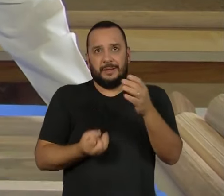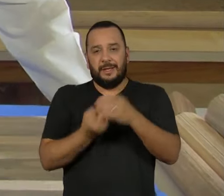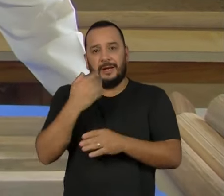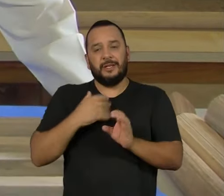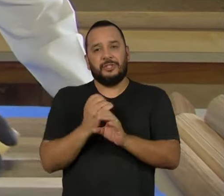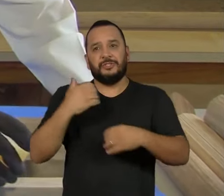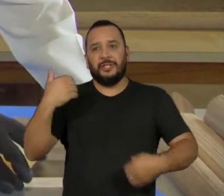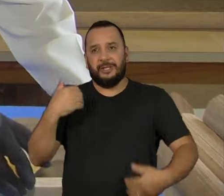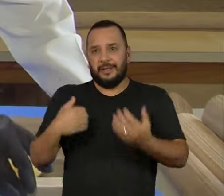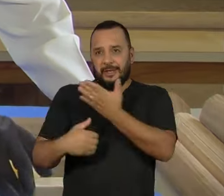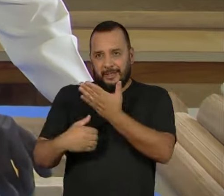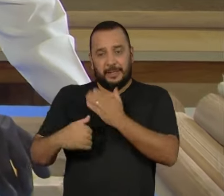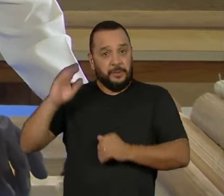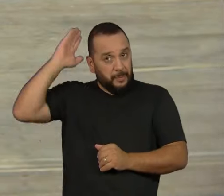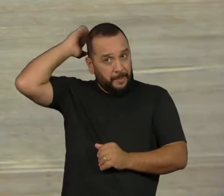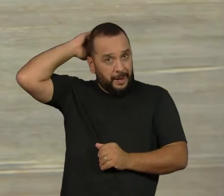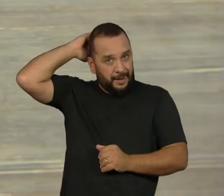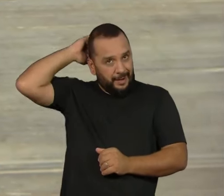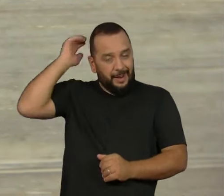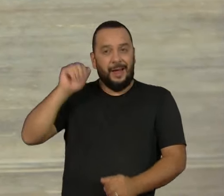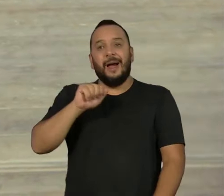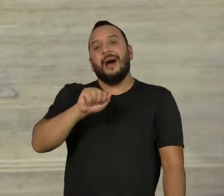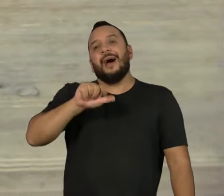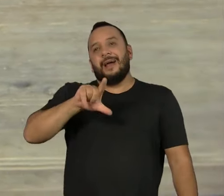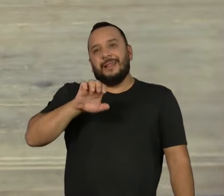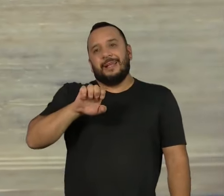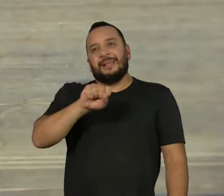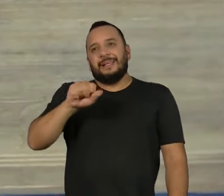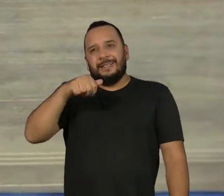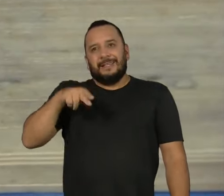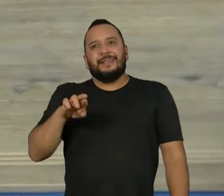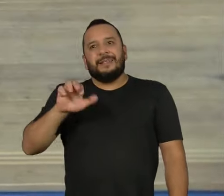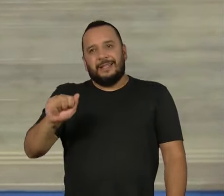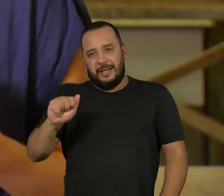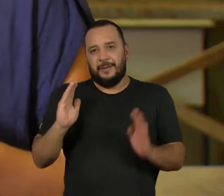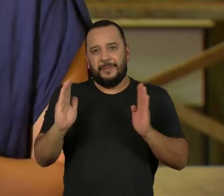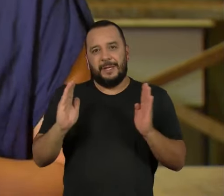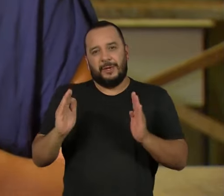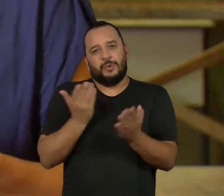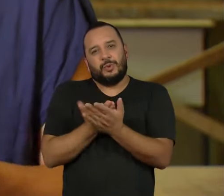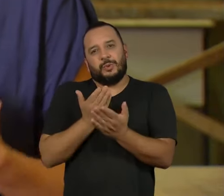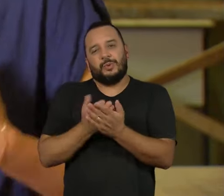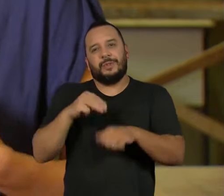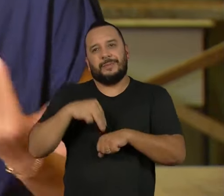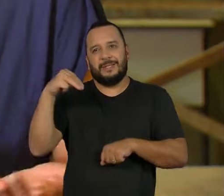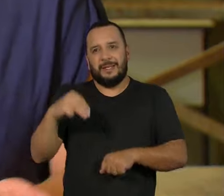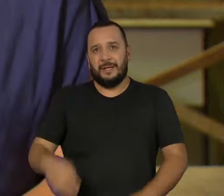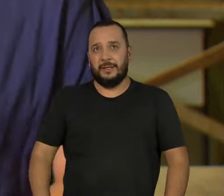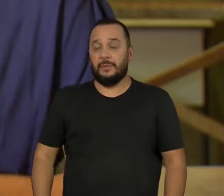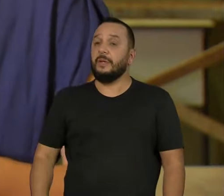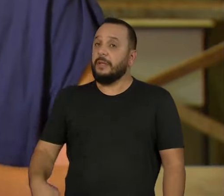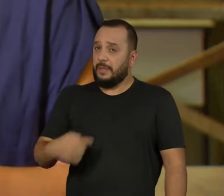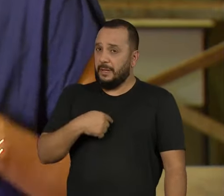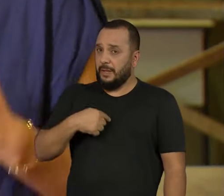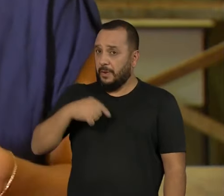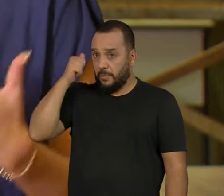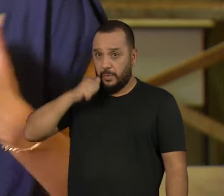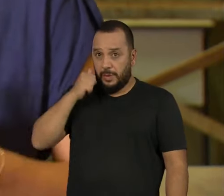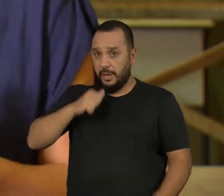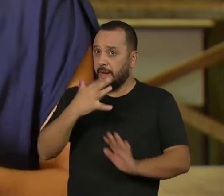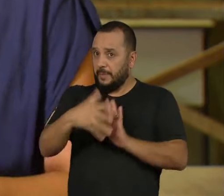engenheira florestal paraense Alessandra Batista durante o mestrado. Eu, como mulher da Amazônia, eu